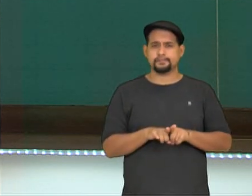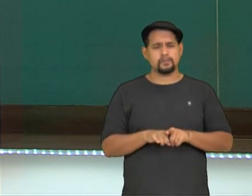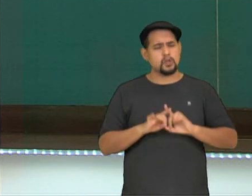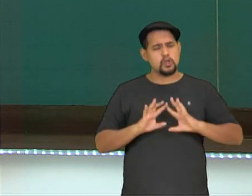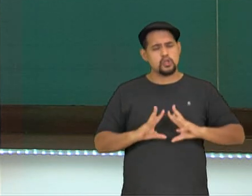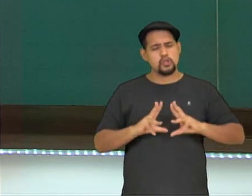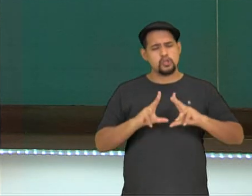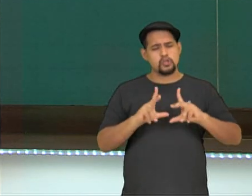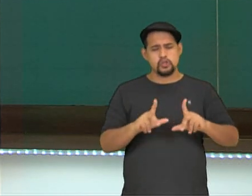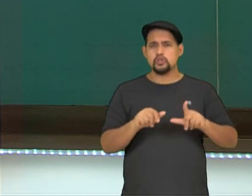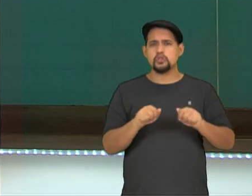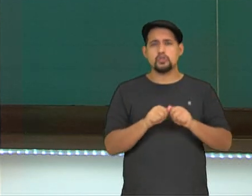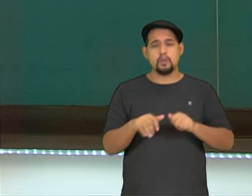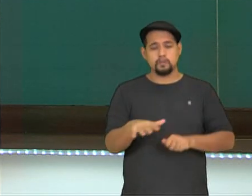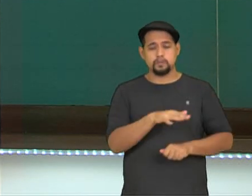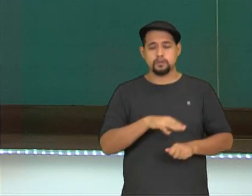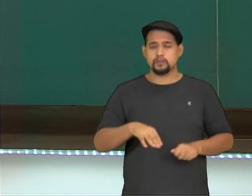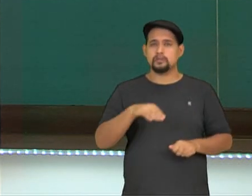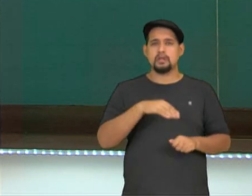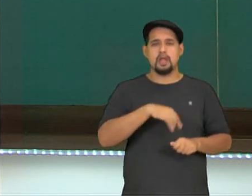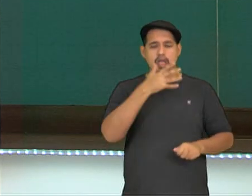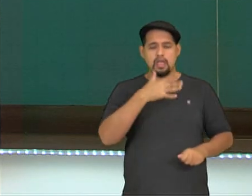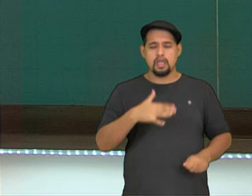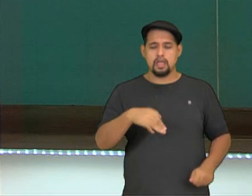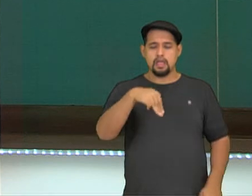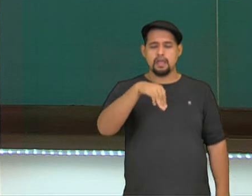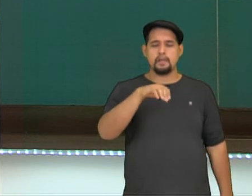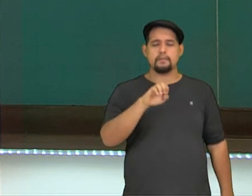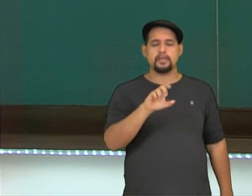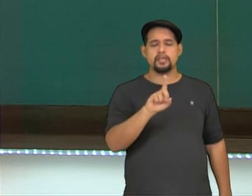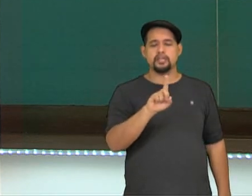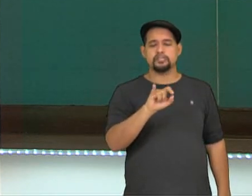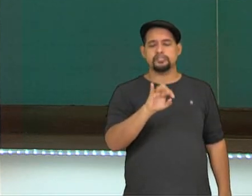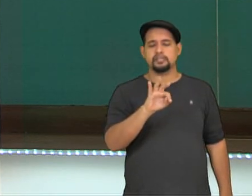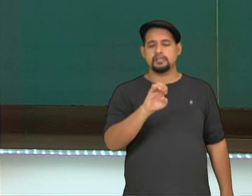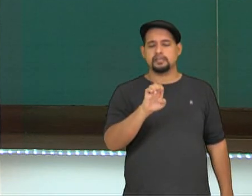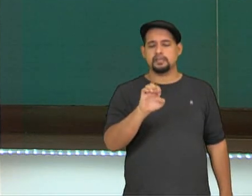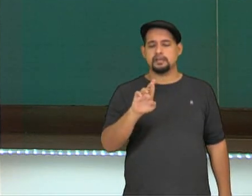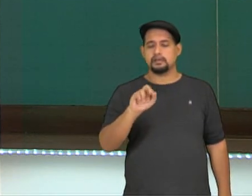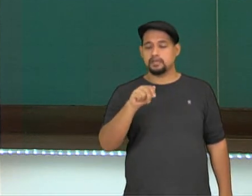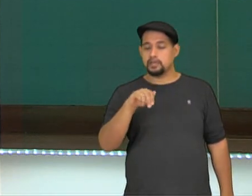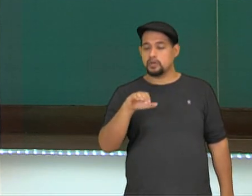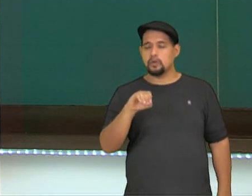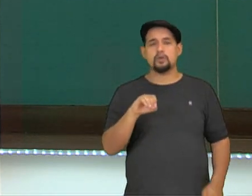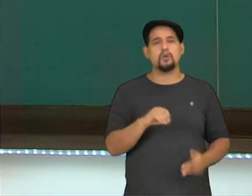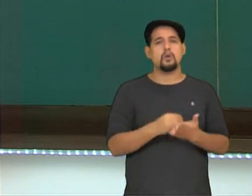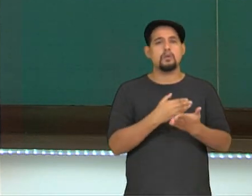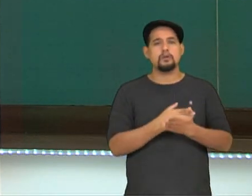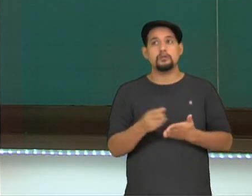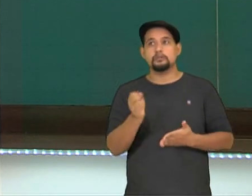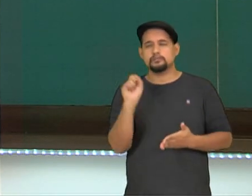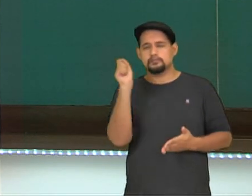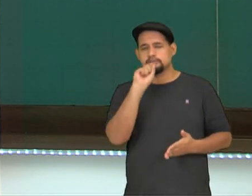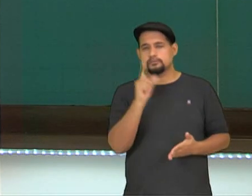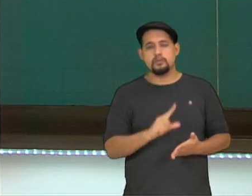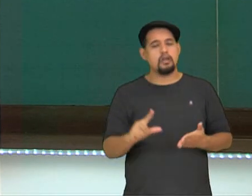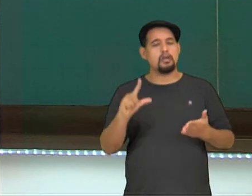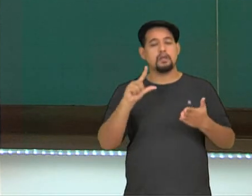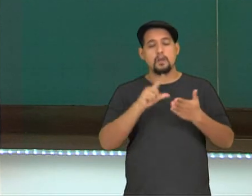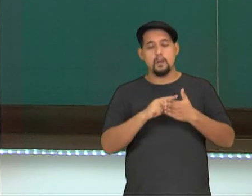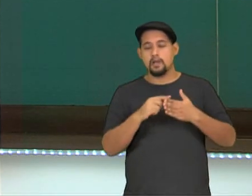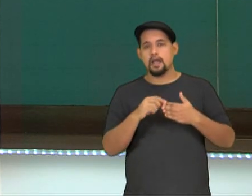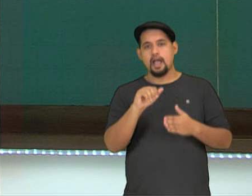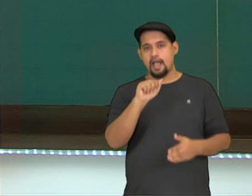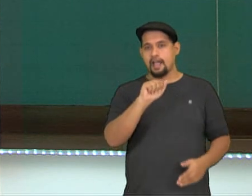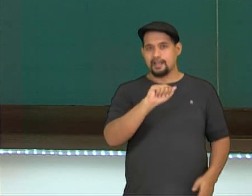toda a região do Mediterrâneo, que o pessoal saía em incursões, vendendo, trocando, fazendo, e eles começaram a pegar esse azul e começaram a espalhar. E todo